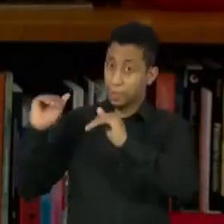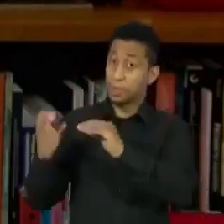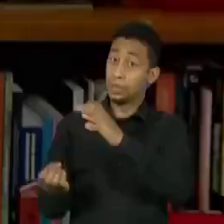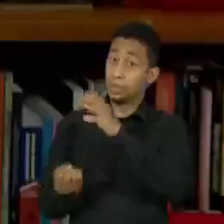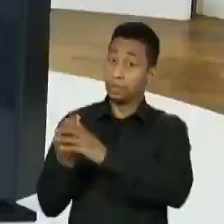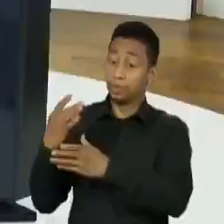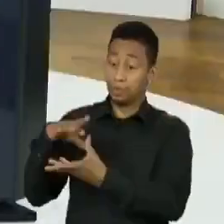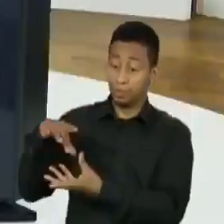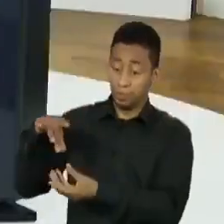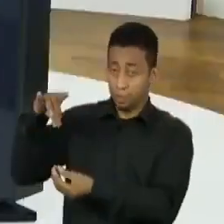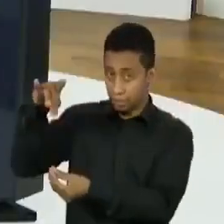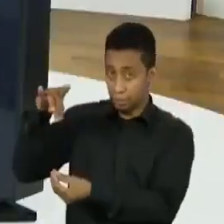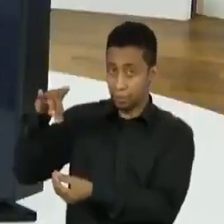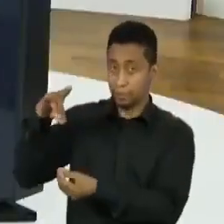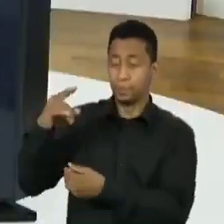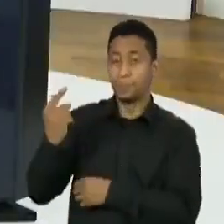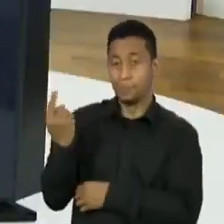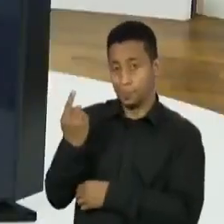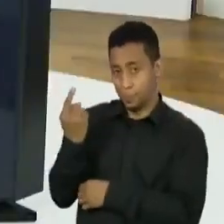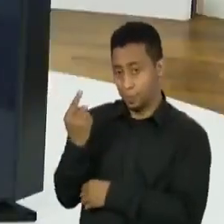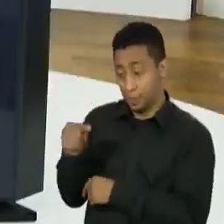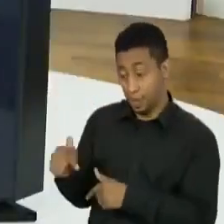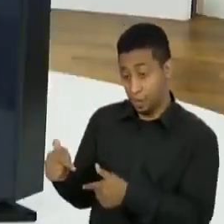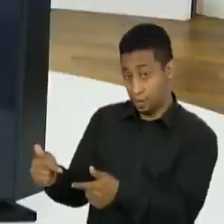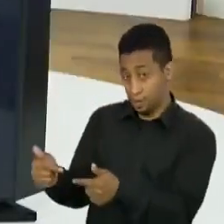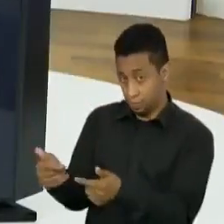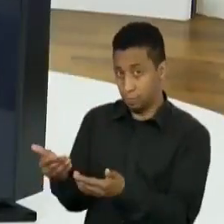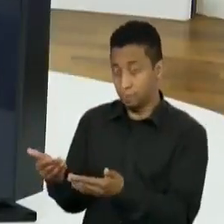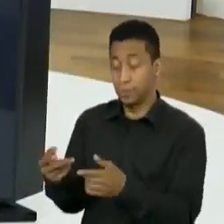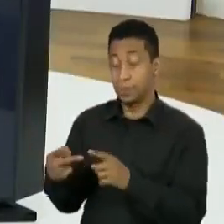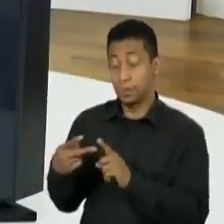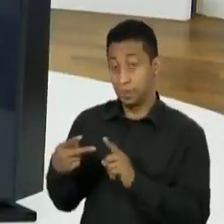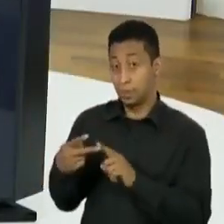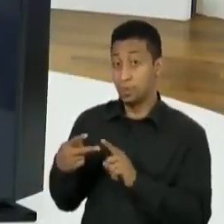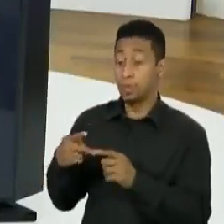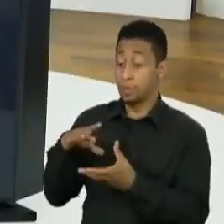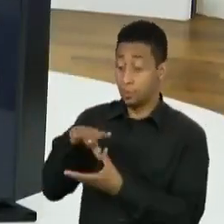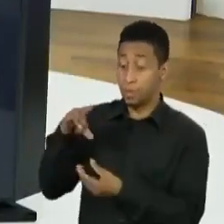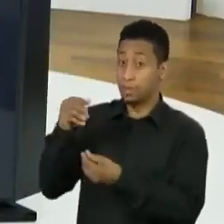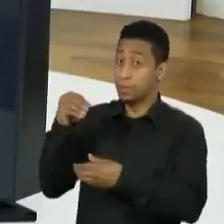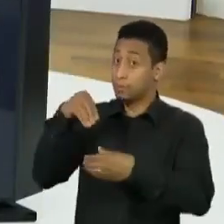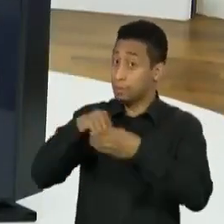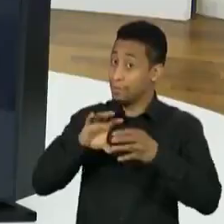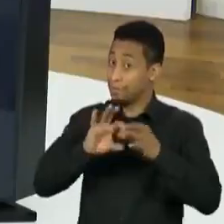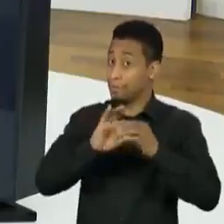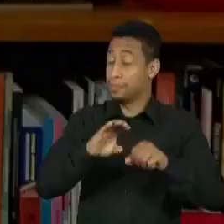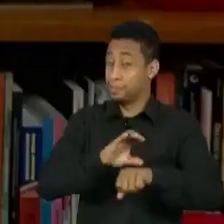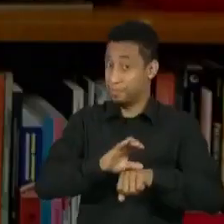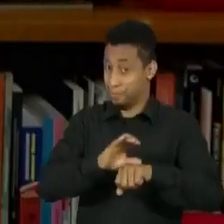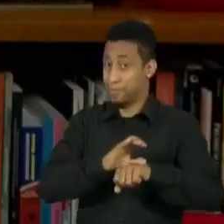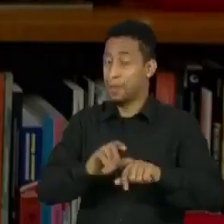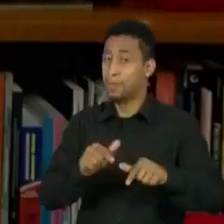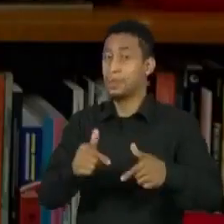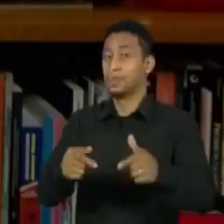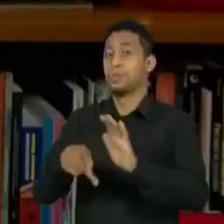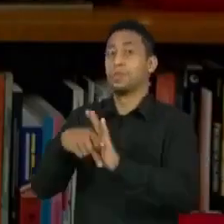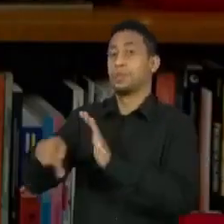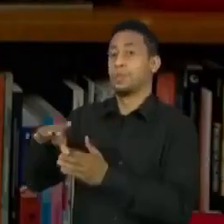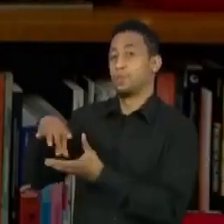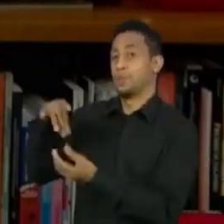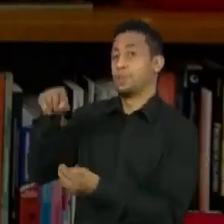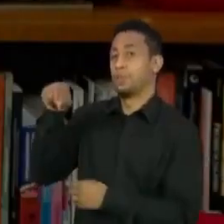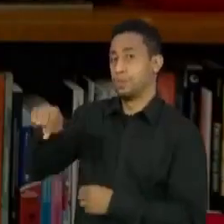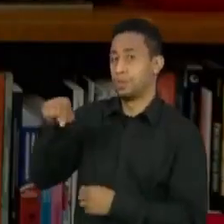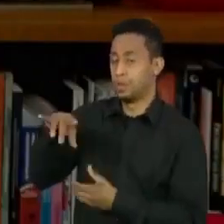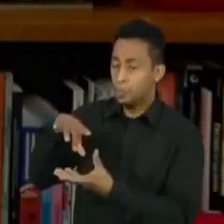democrático primeira destinação E aí a democracia com uma destinação ela também com sua destinação Qual a destinação